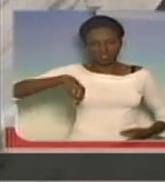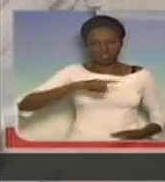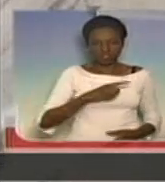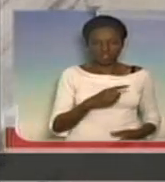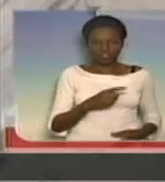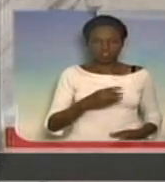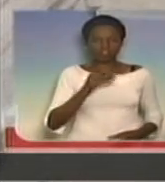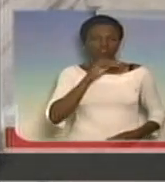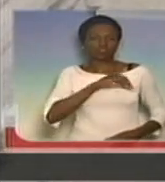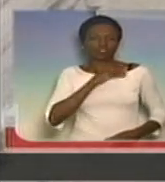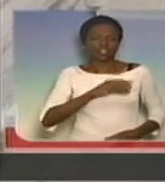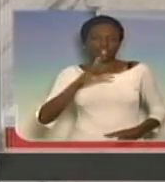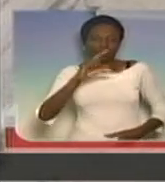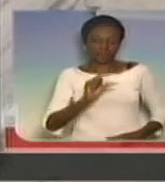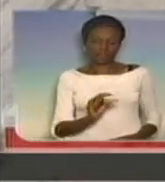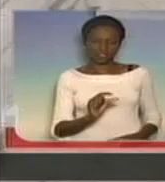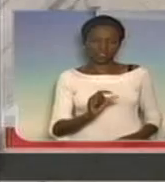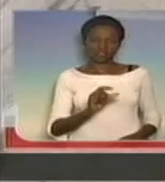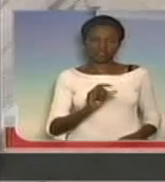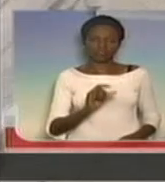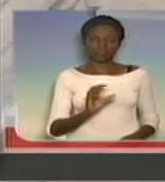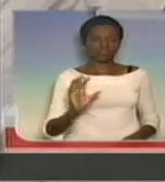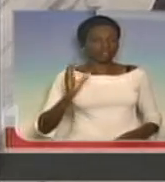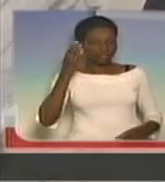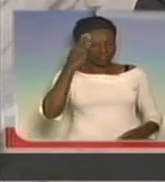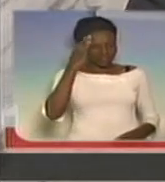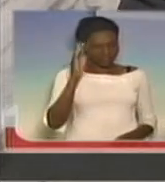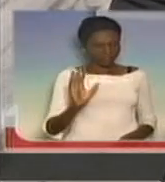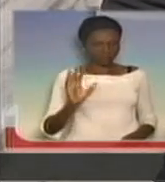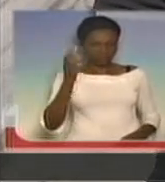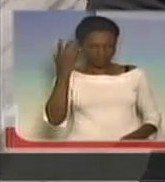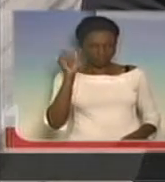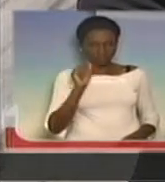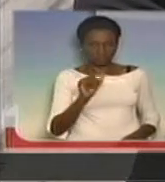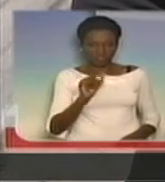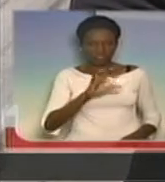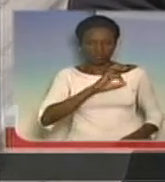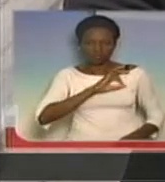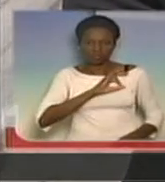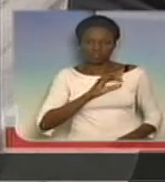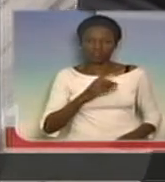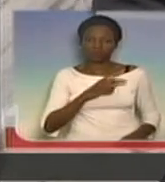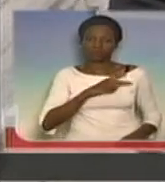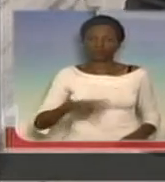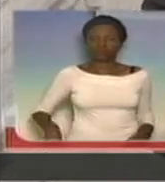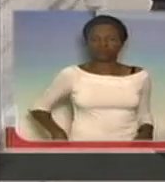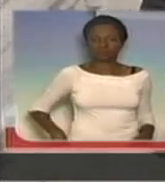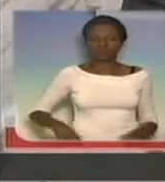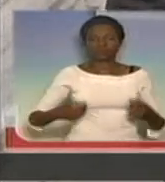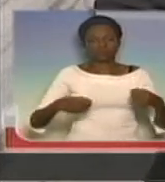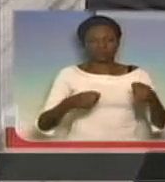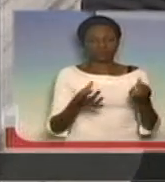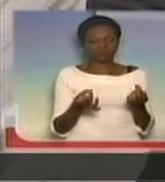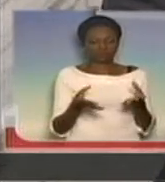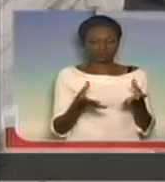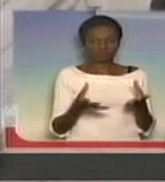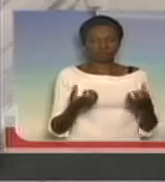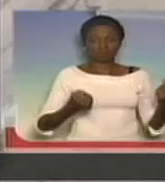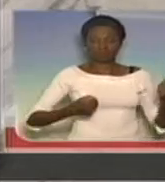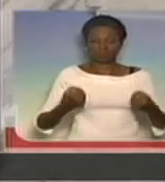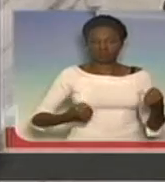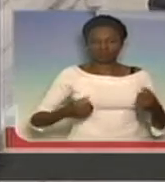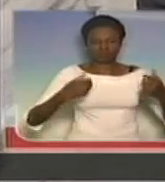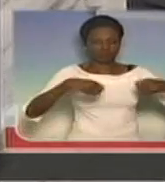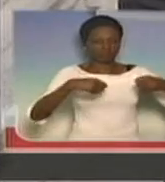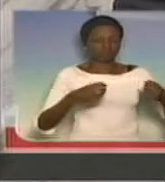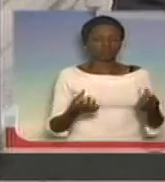ganhamos um salário ínfimo, sabe o que acontece com esse policial, senhor presidente? Ele vai ter que vender carro, ele vai ter que vender